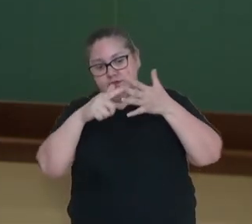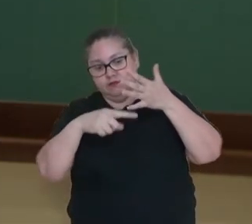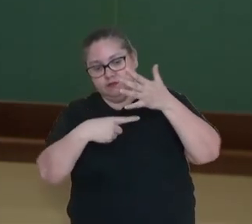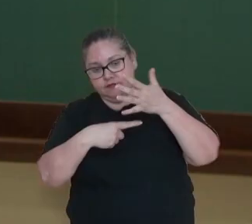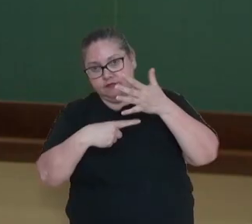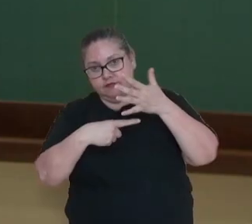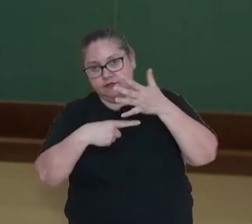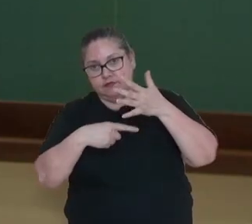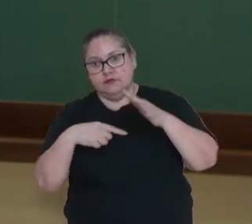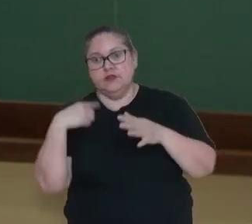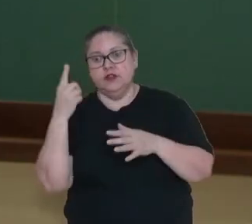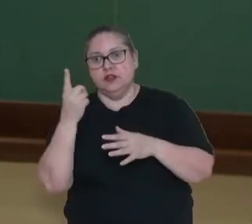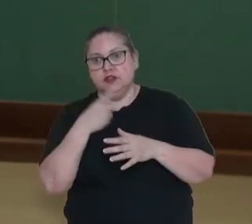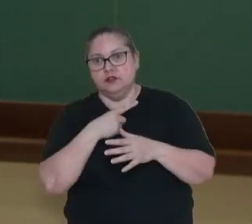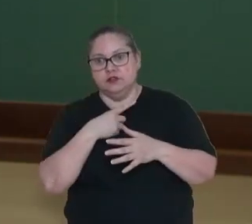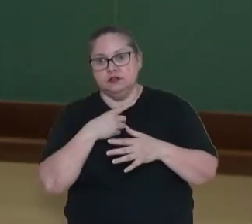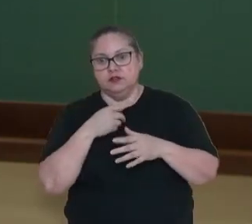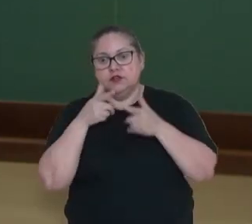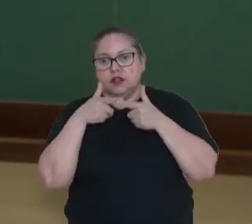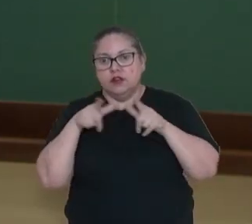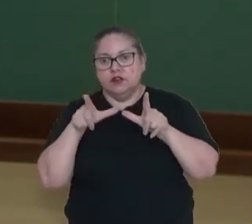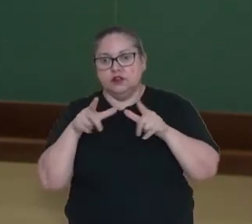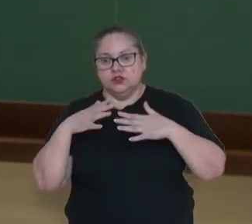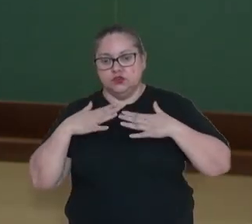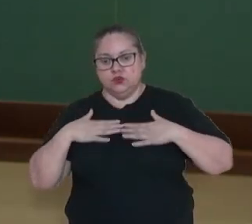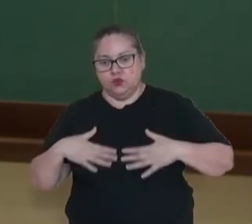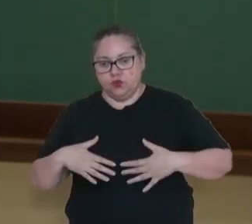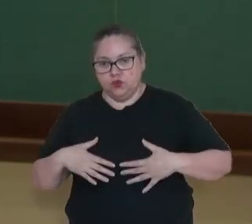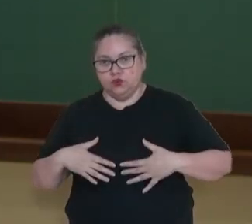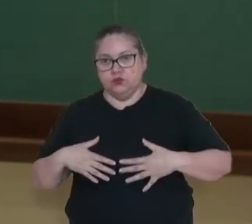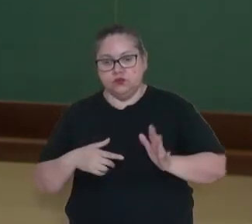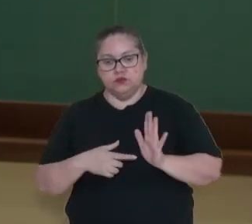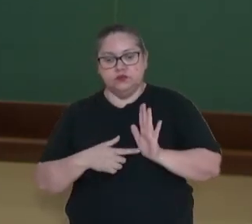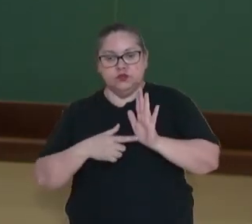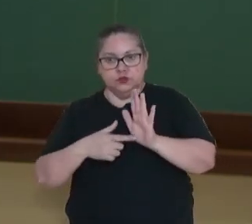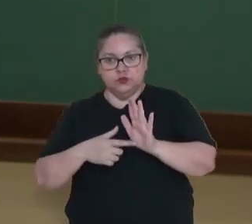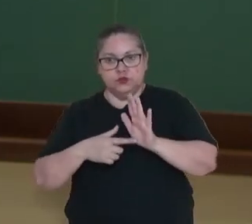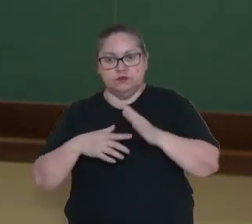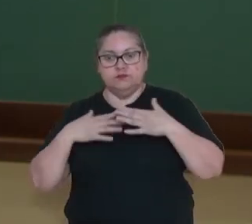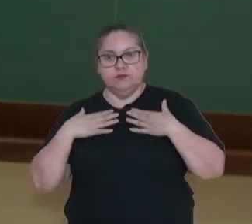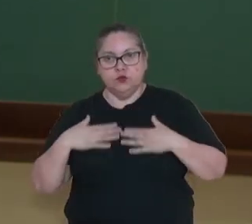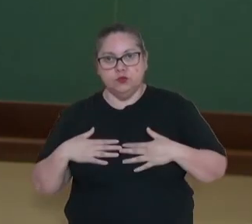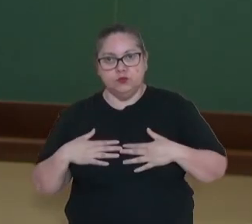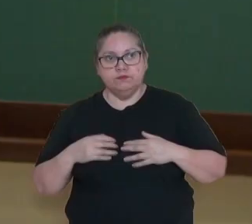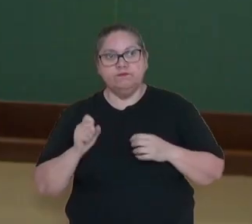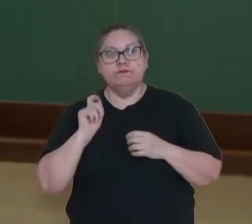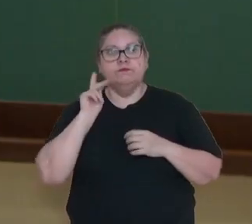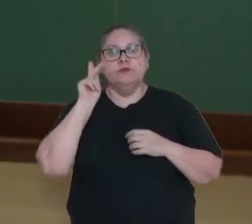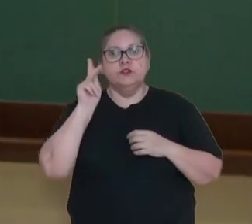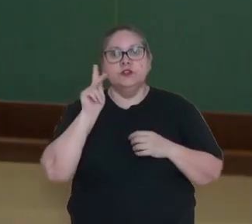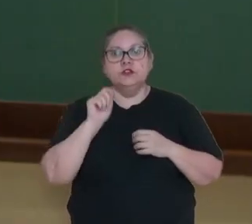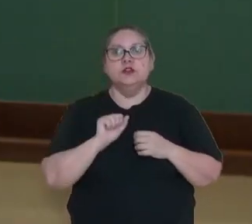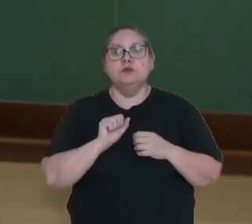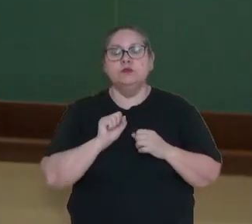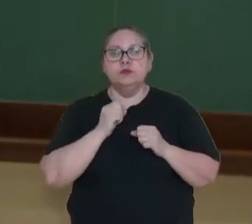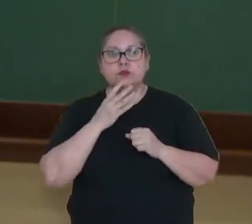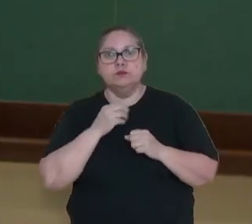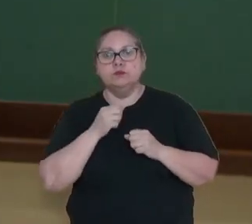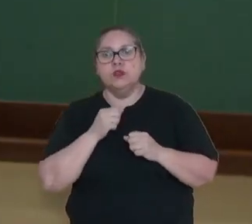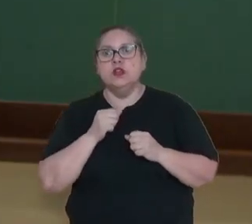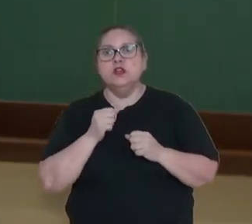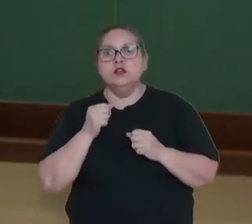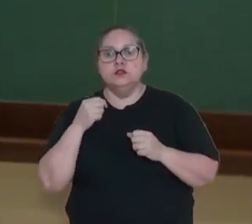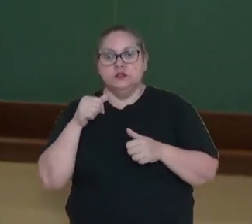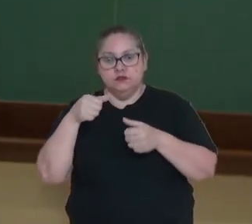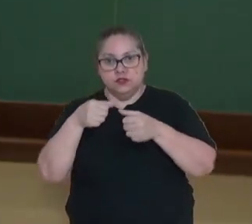constituem a nossa linguagem corporal, a nossa expressão corporal. Ok? Muito bem, pessoal.